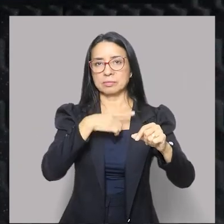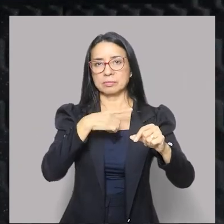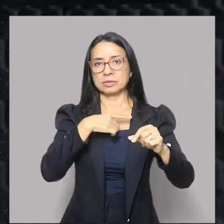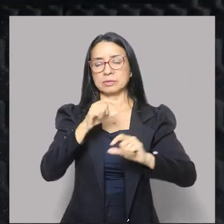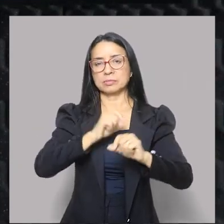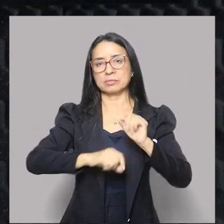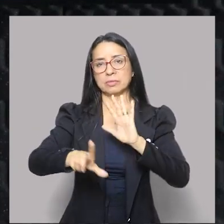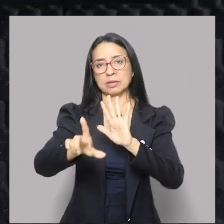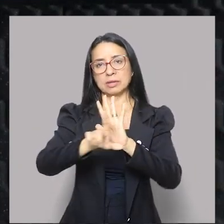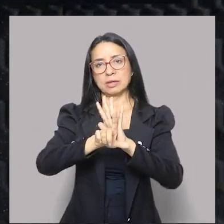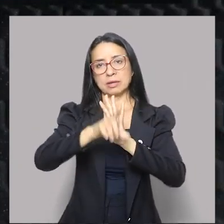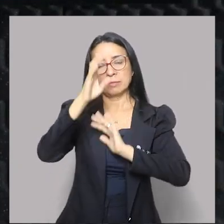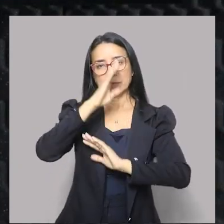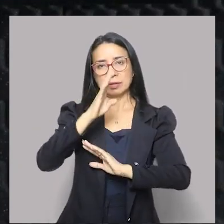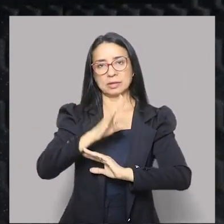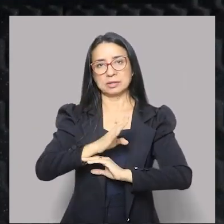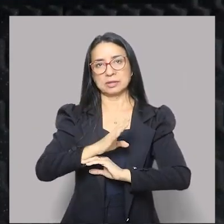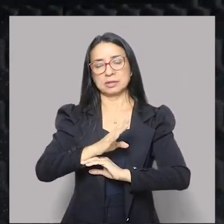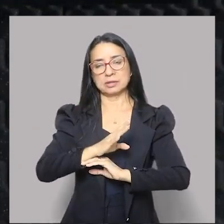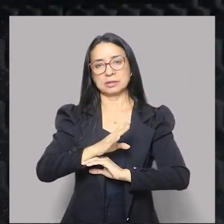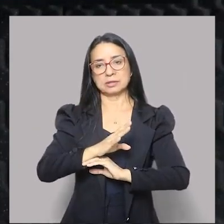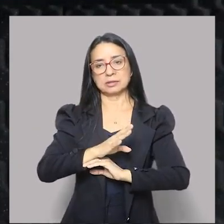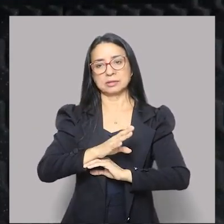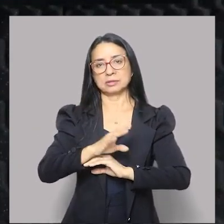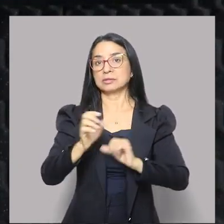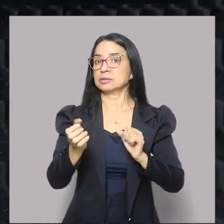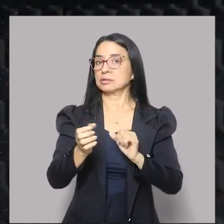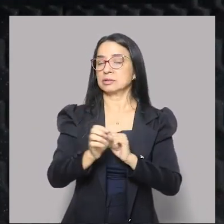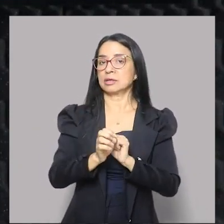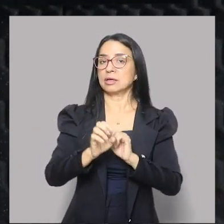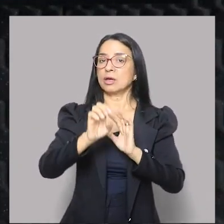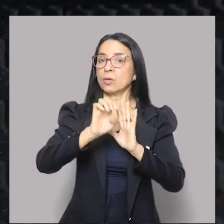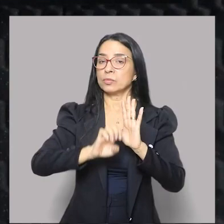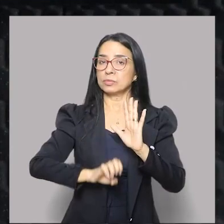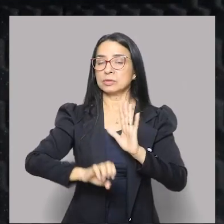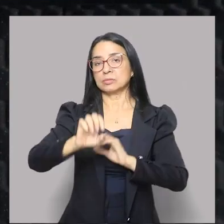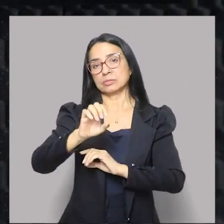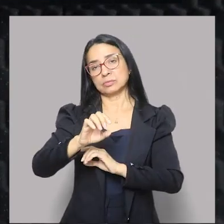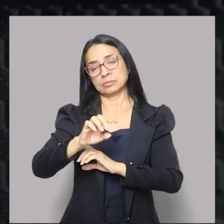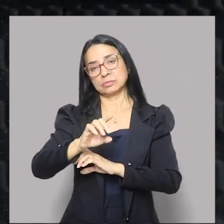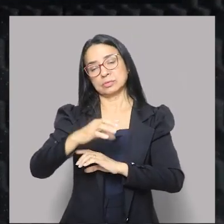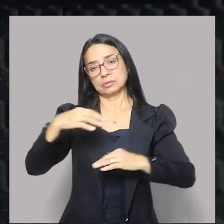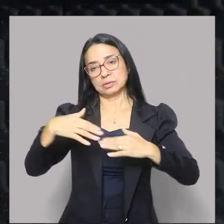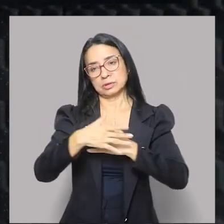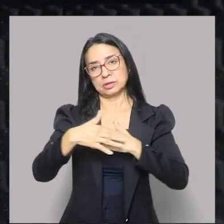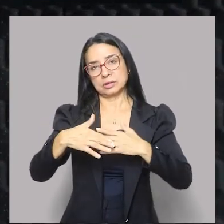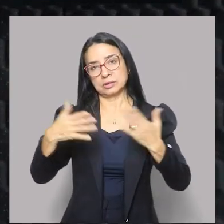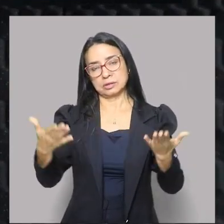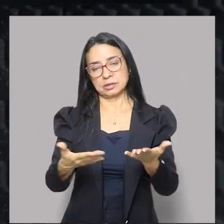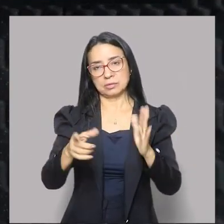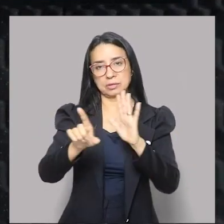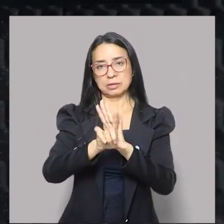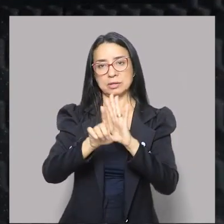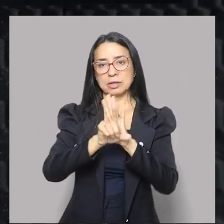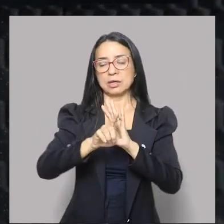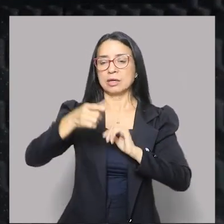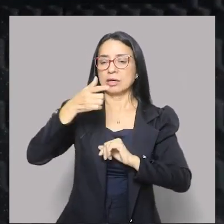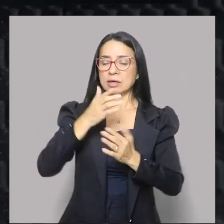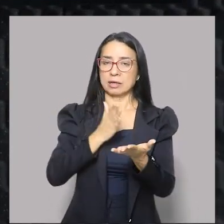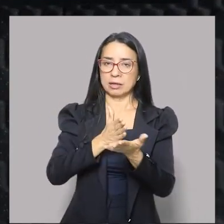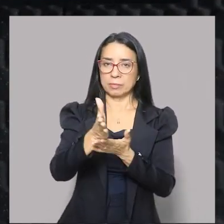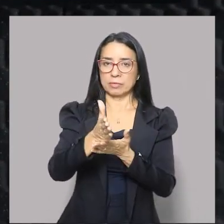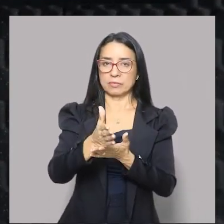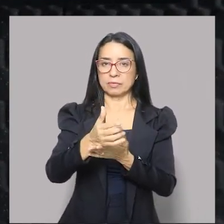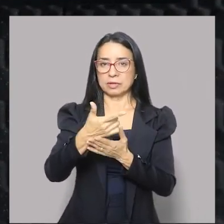temos uma lei brasileira, que é o Estatuto das Cidades, e agora a lei que foi aprovada em 2022, que é a